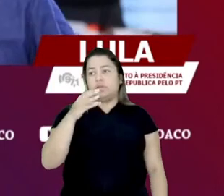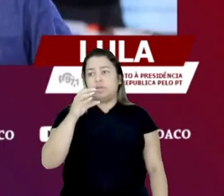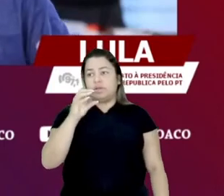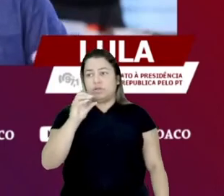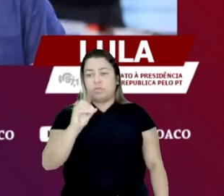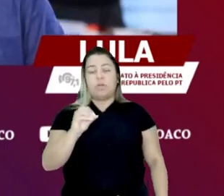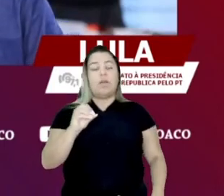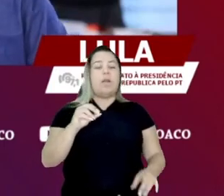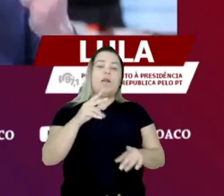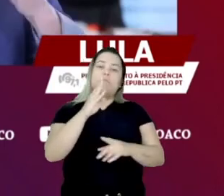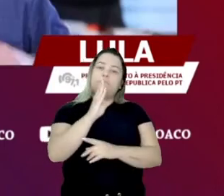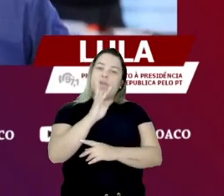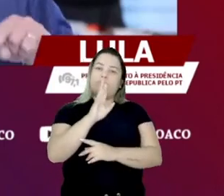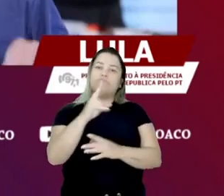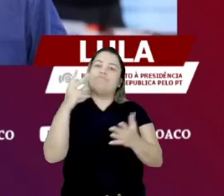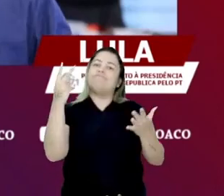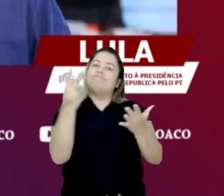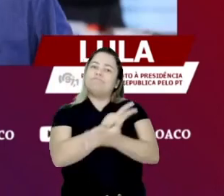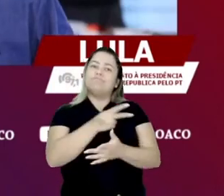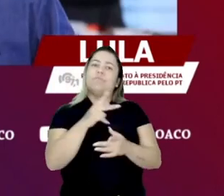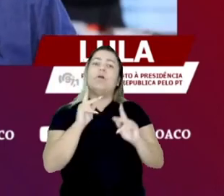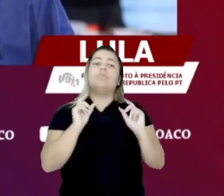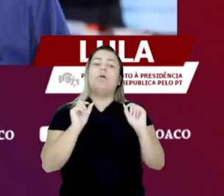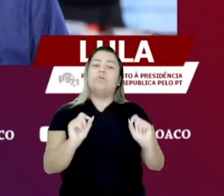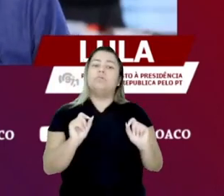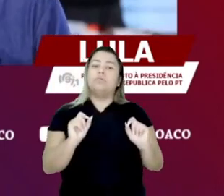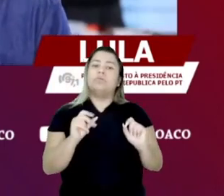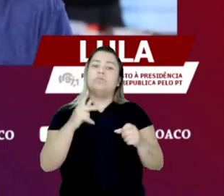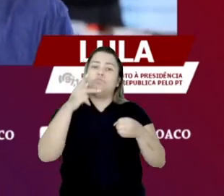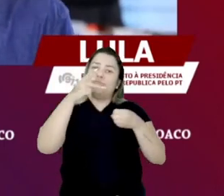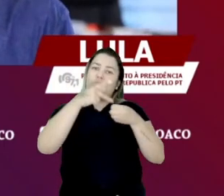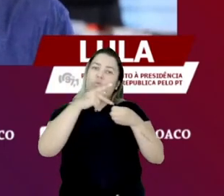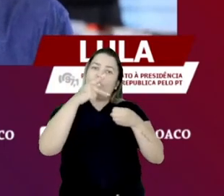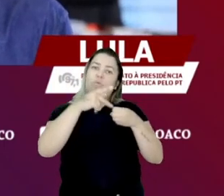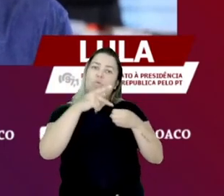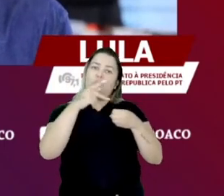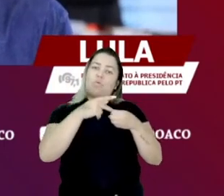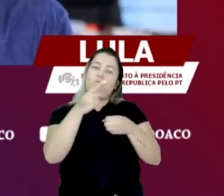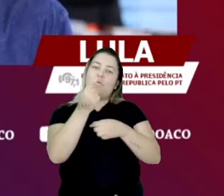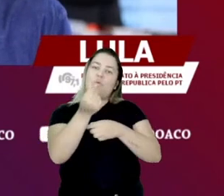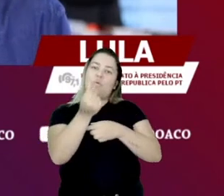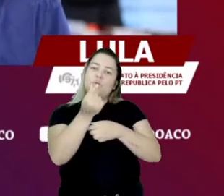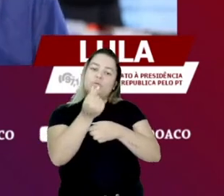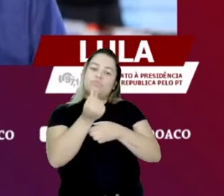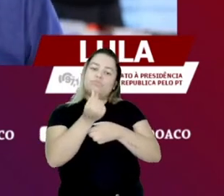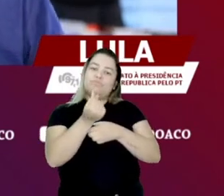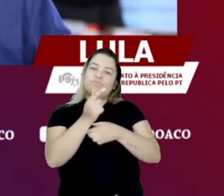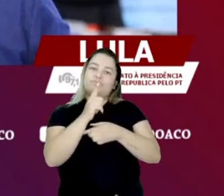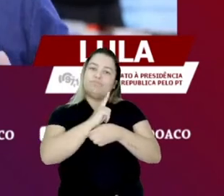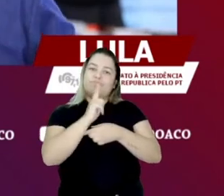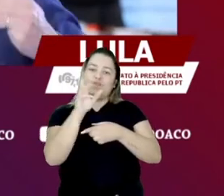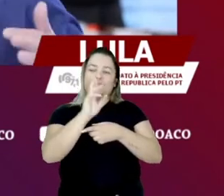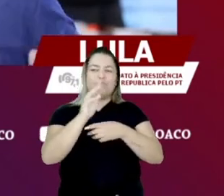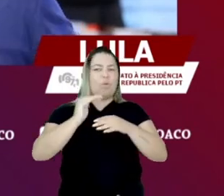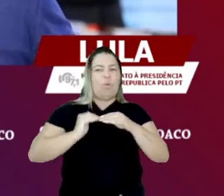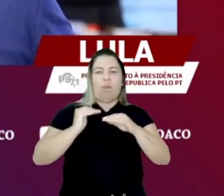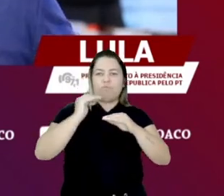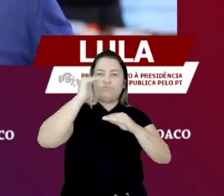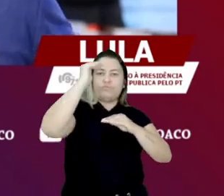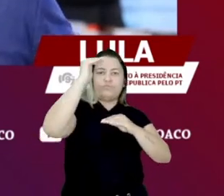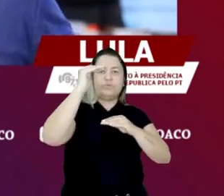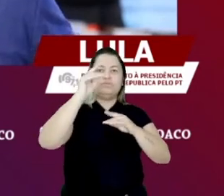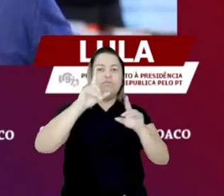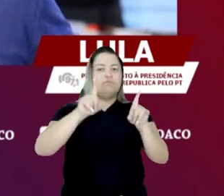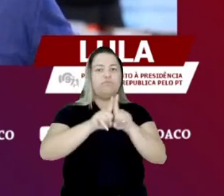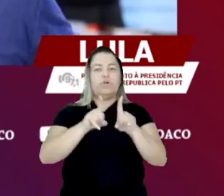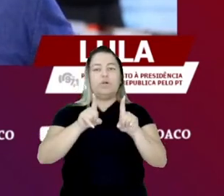invés desse lucro ser repartido com o povo brasileiro, ele está sendo distribuído para os acionistas majoritários, sobretudo para muita gente de